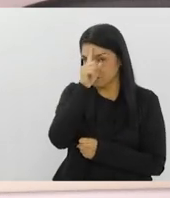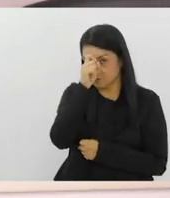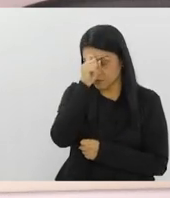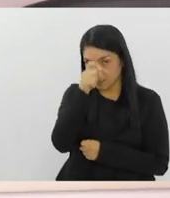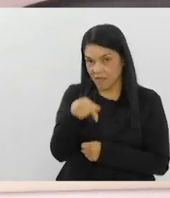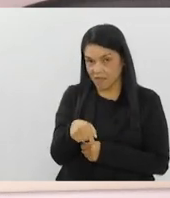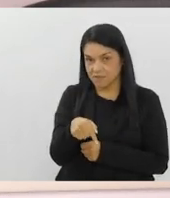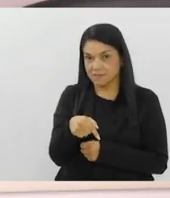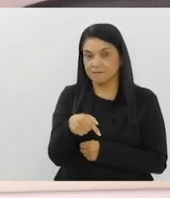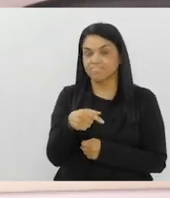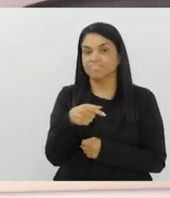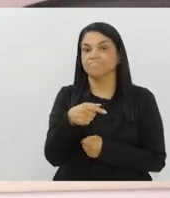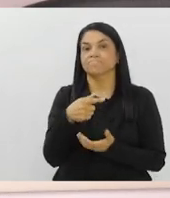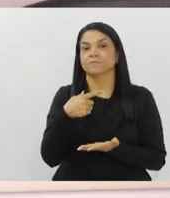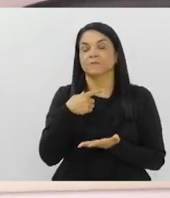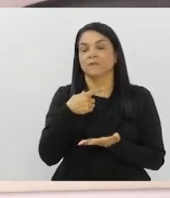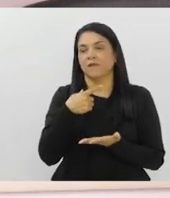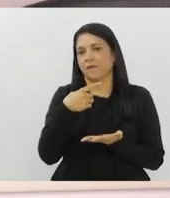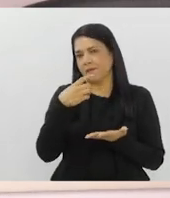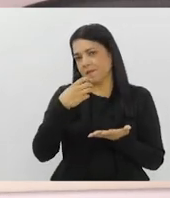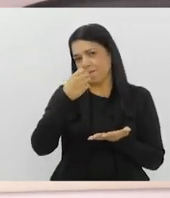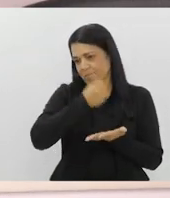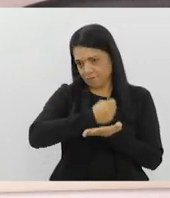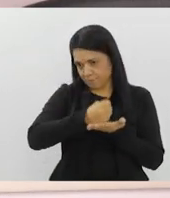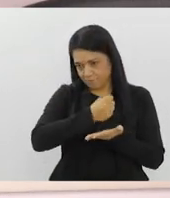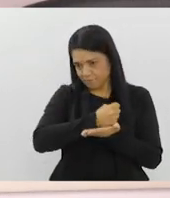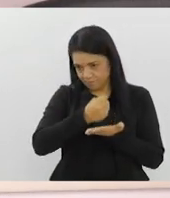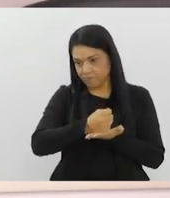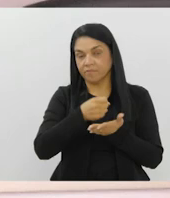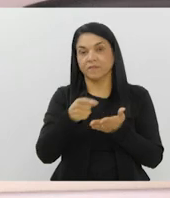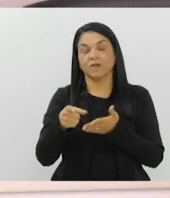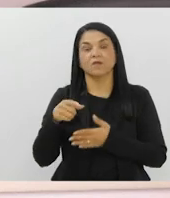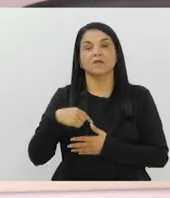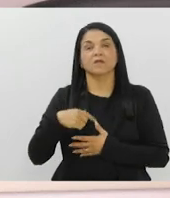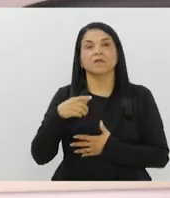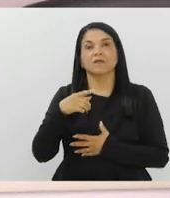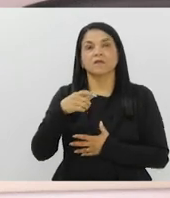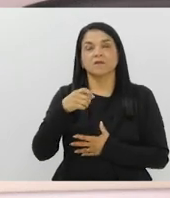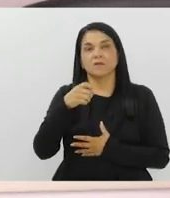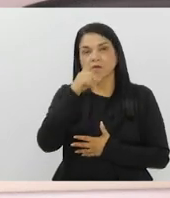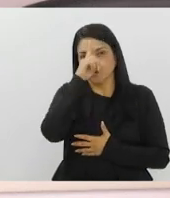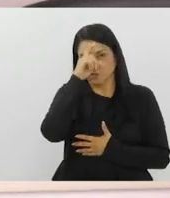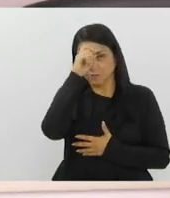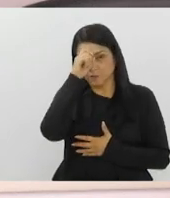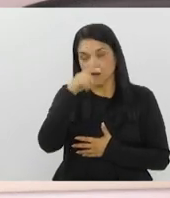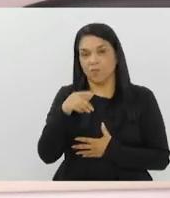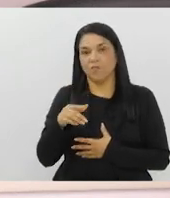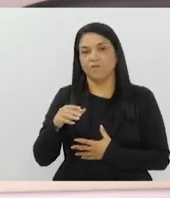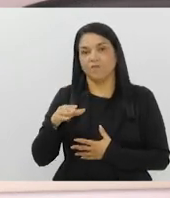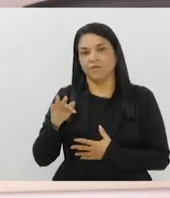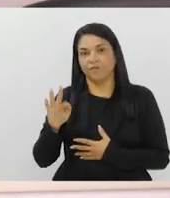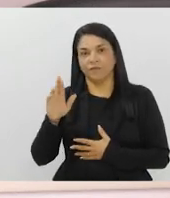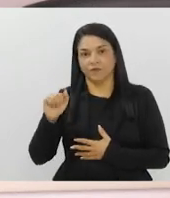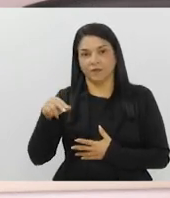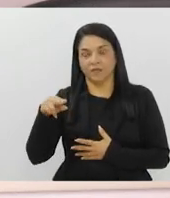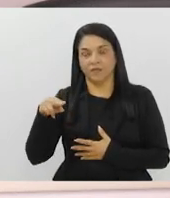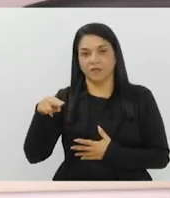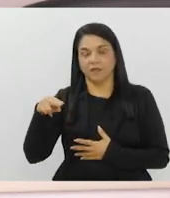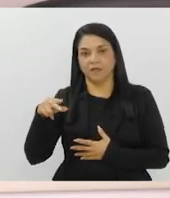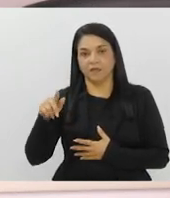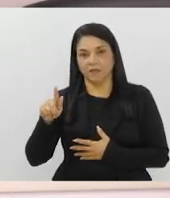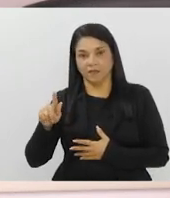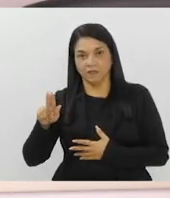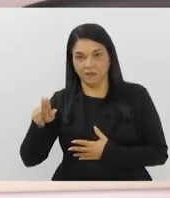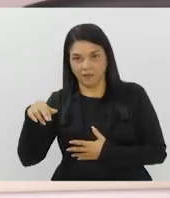serem credenciados, que é o Hospital Universitário Gafreguilli e o Hospital Municipal Fernando Magalhães. Então, a gente espera até dezembro chegar ao marco